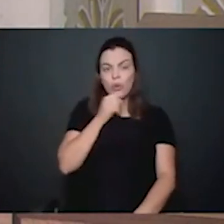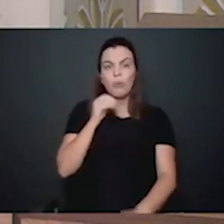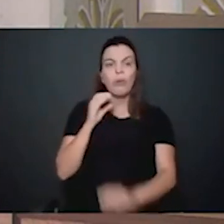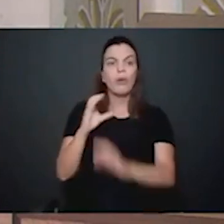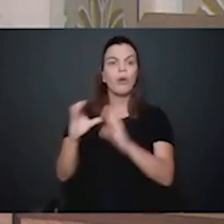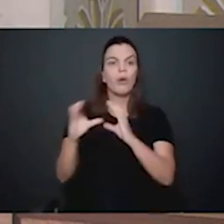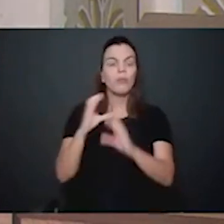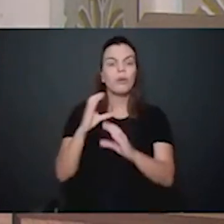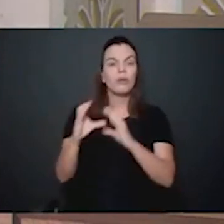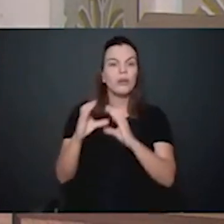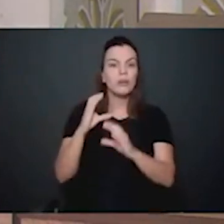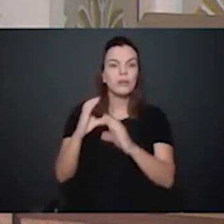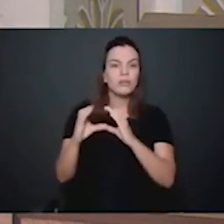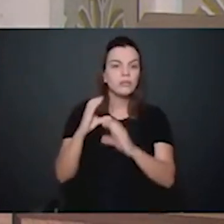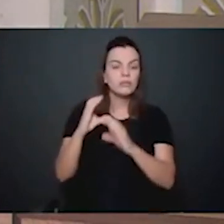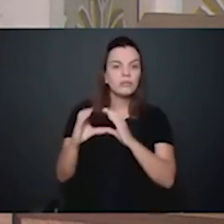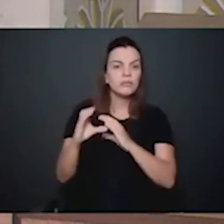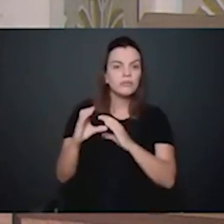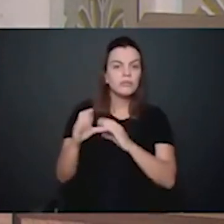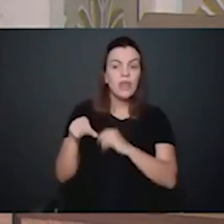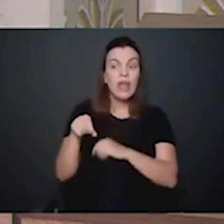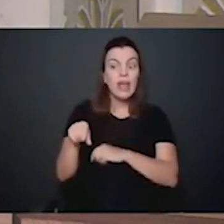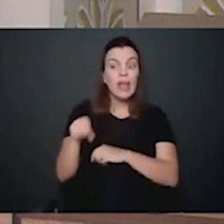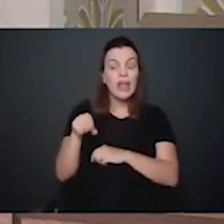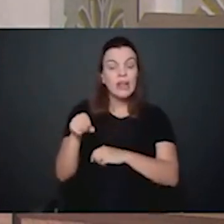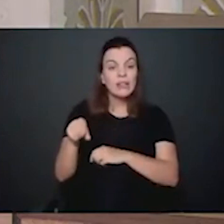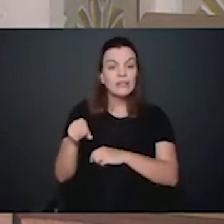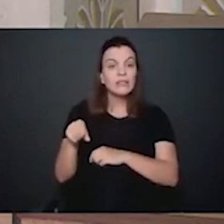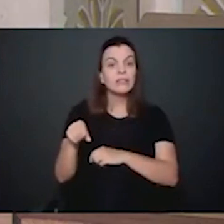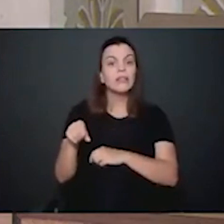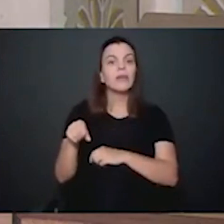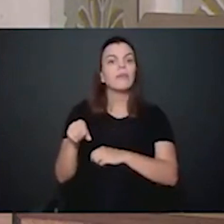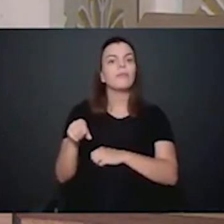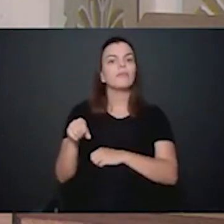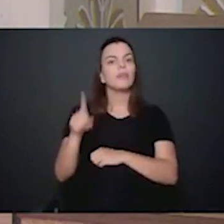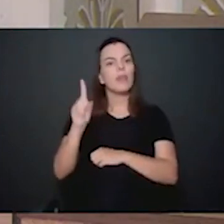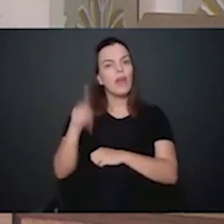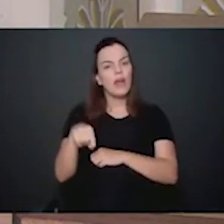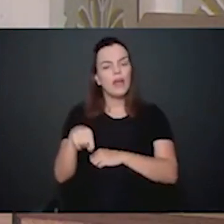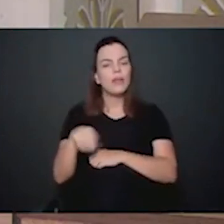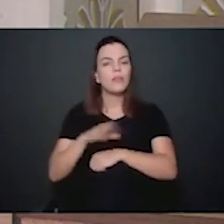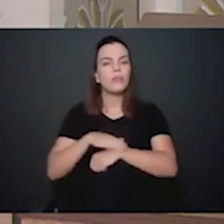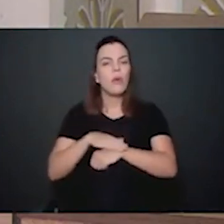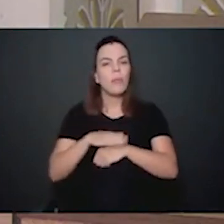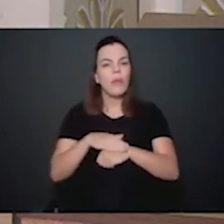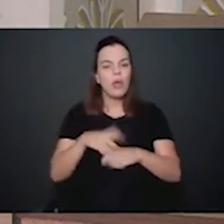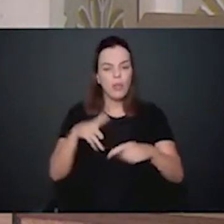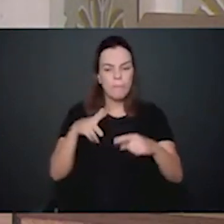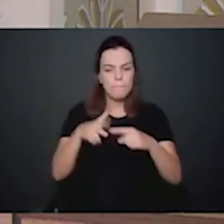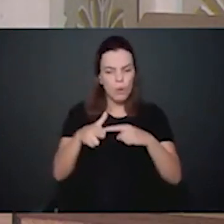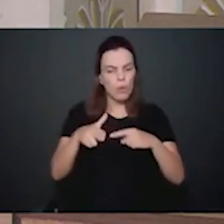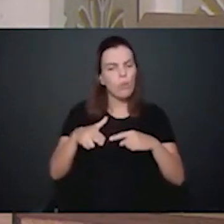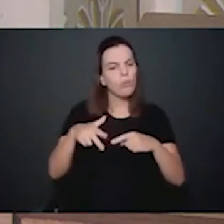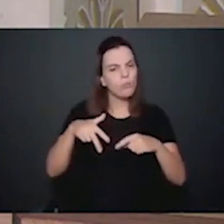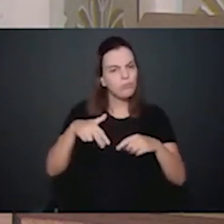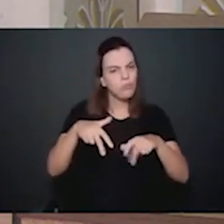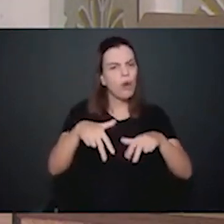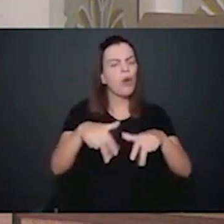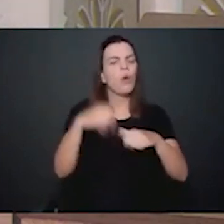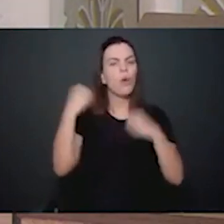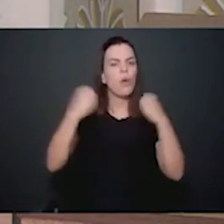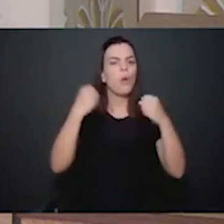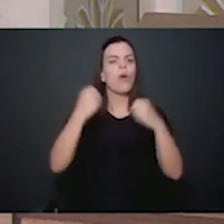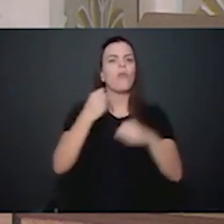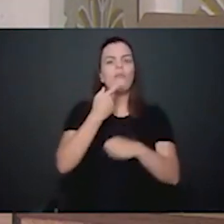largada e a mesma caixa de som no local da Chegada para falar sobre a segurança da prova sobre os tempos sobre